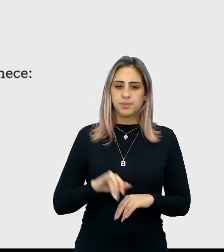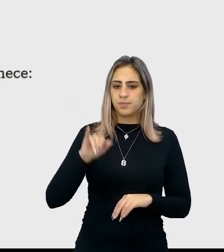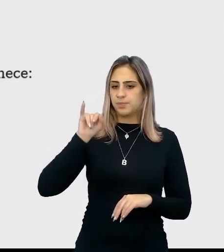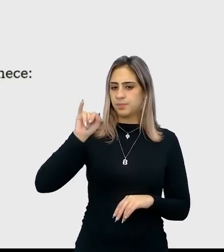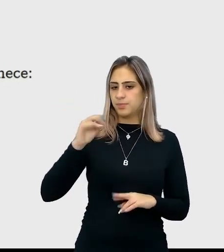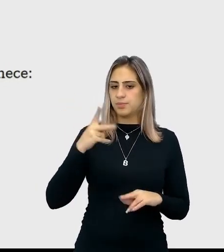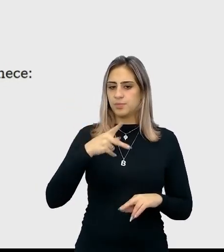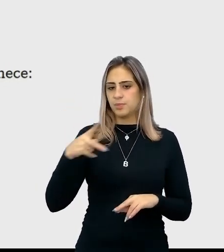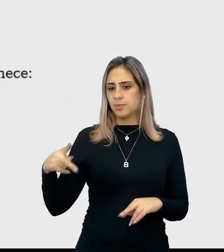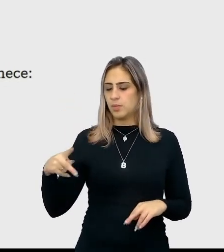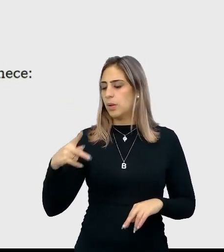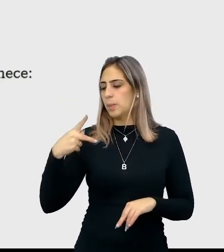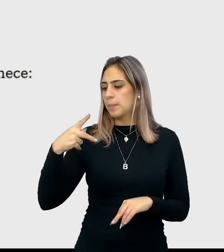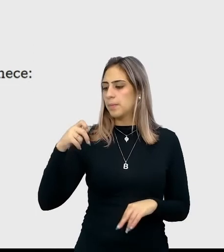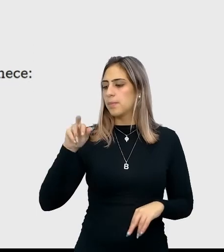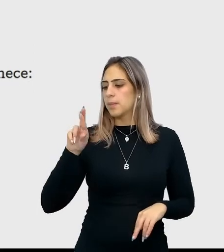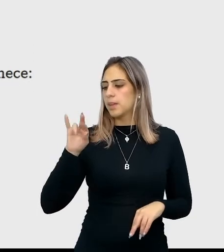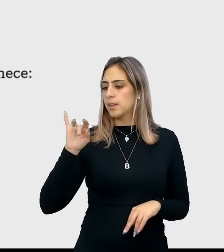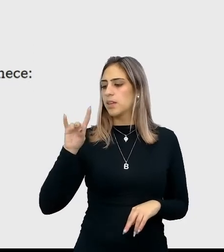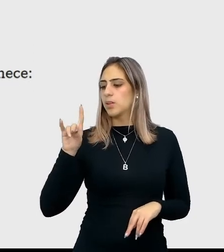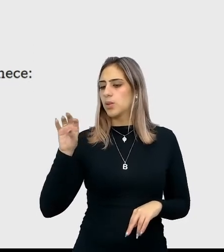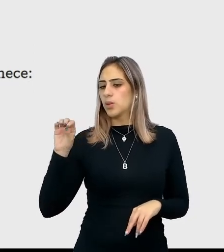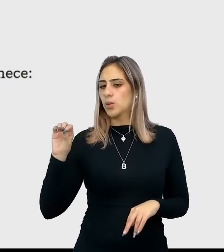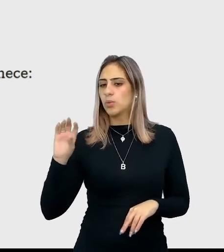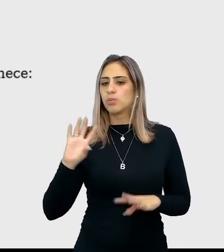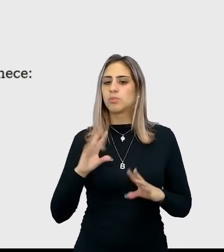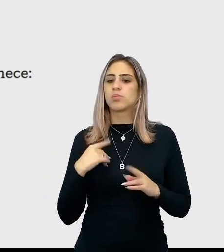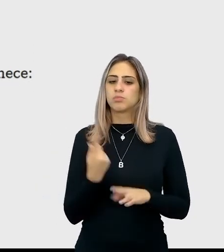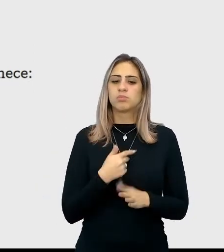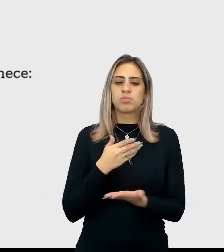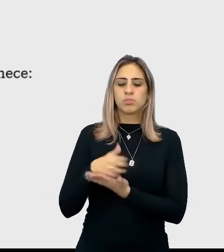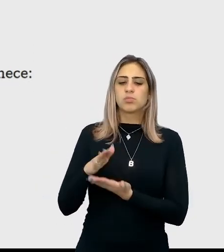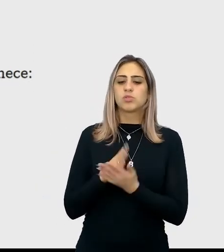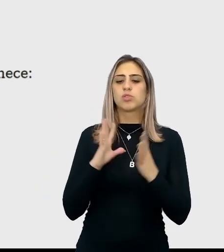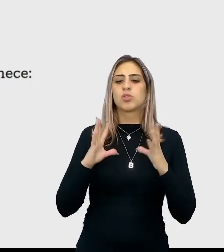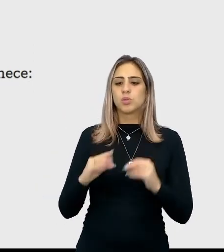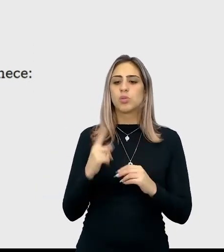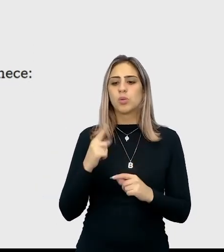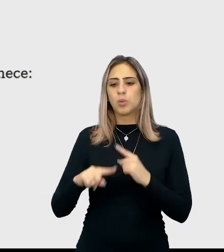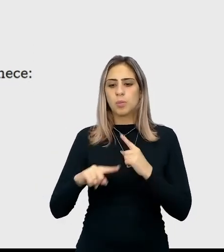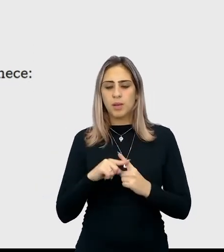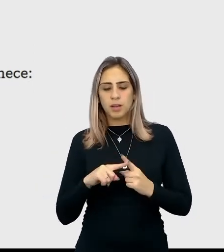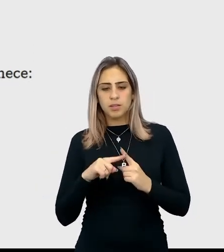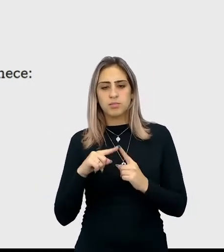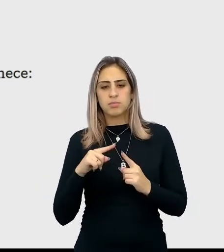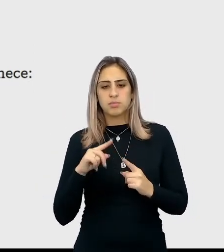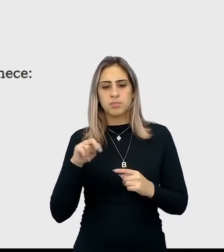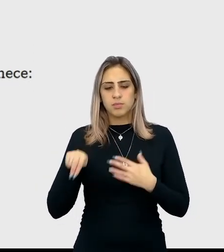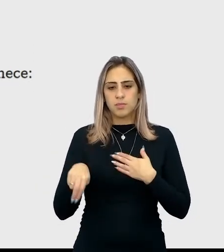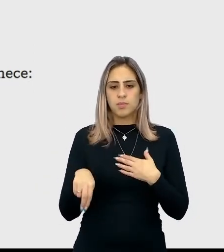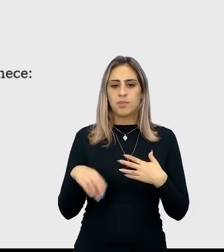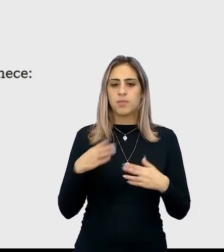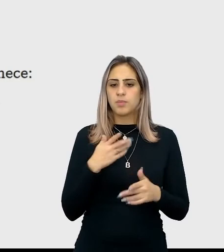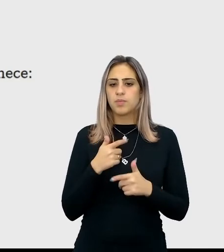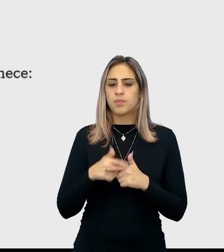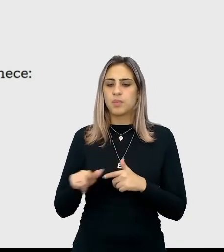N, que é o período. Sobre isso, a gente vai dividir tudo por 1 mais I elevado a N, menos